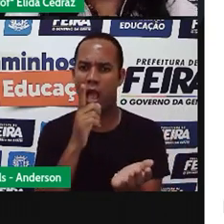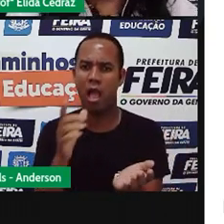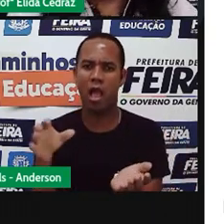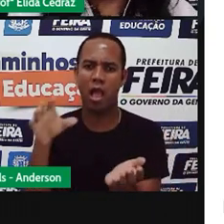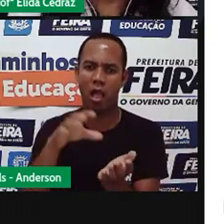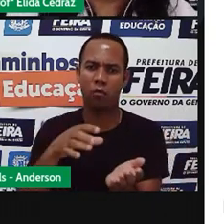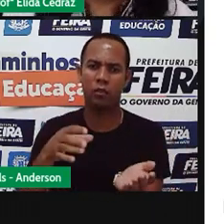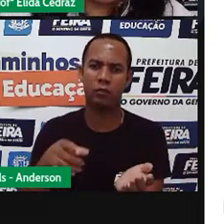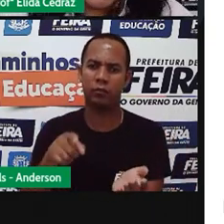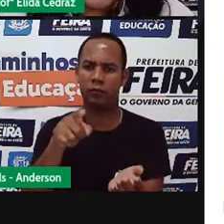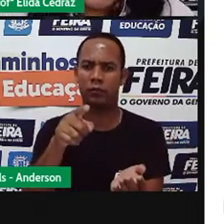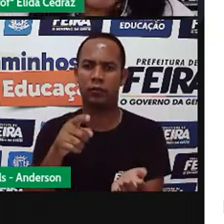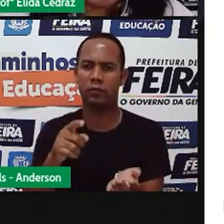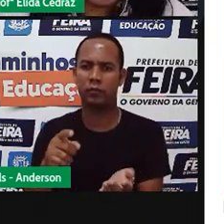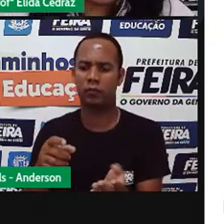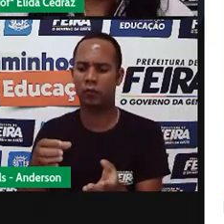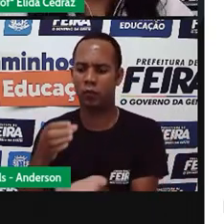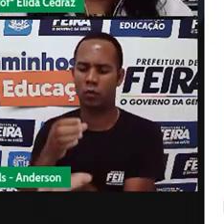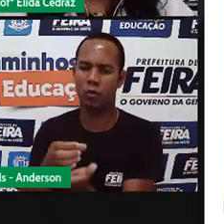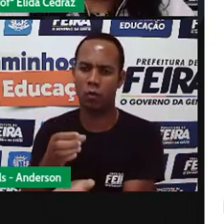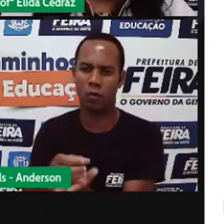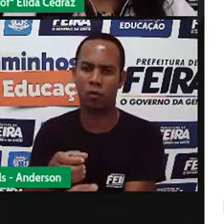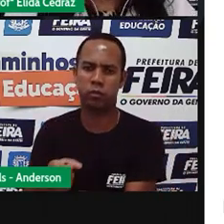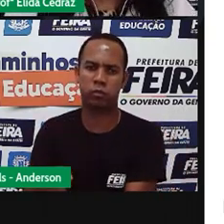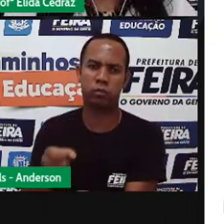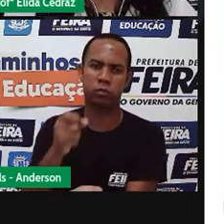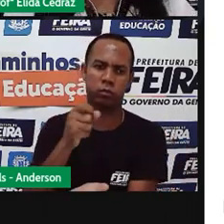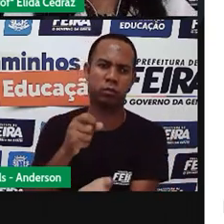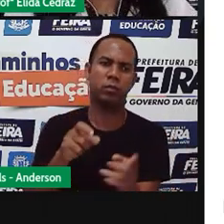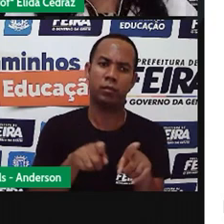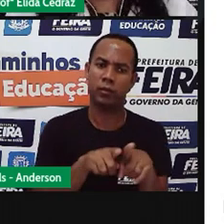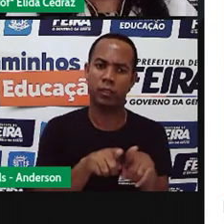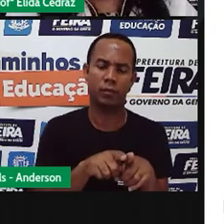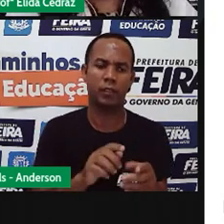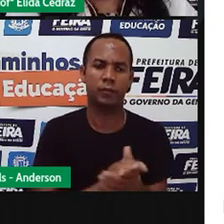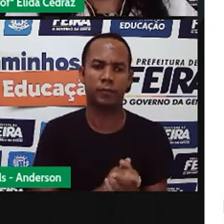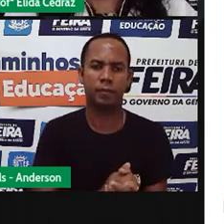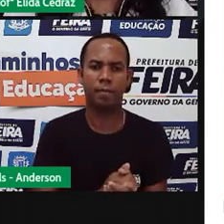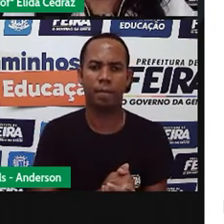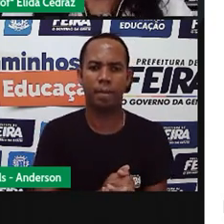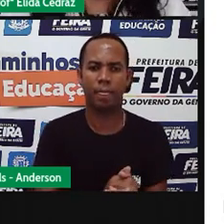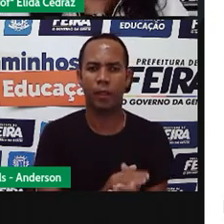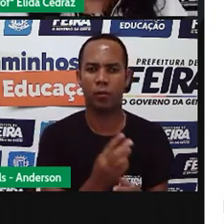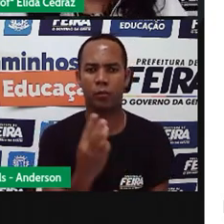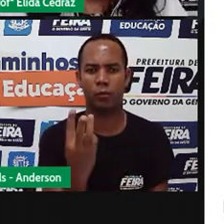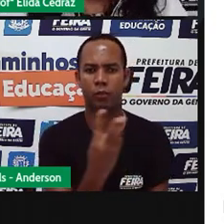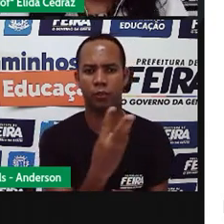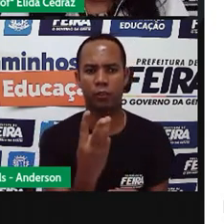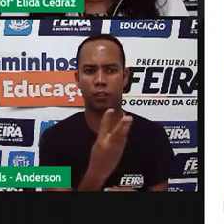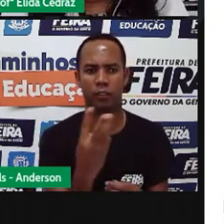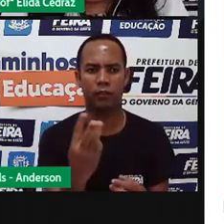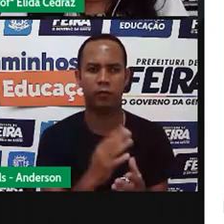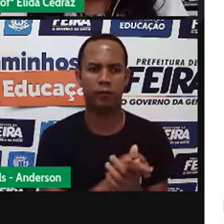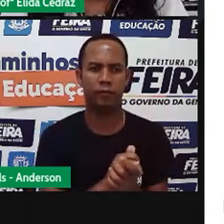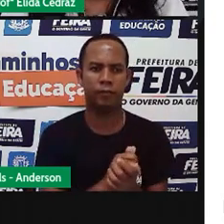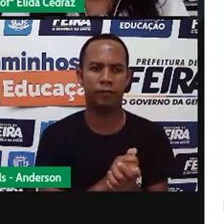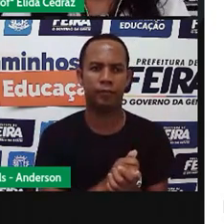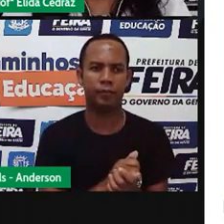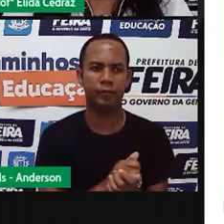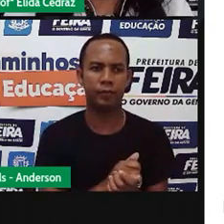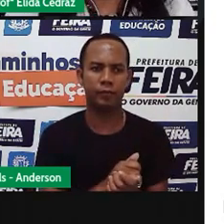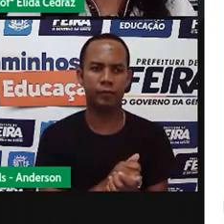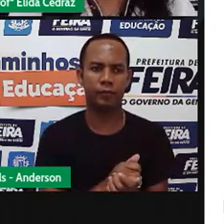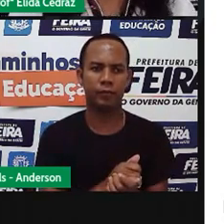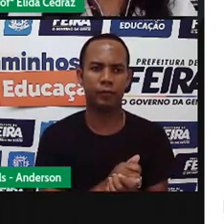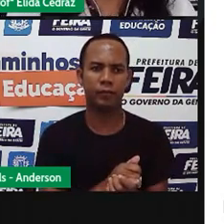de transporte para a água. O aquário, a bacia e o copo, a caneca de